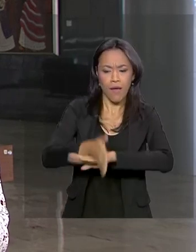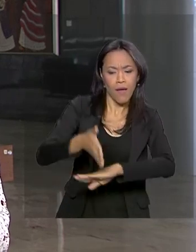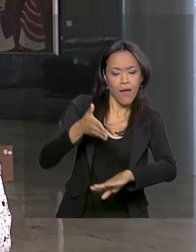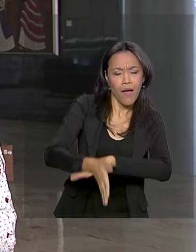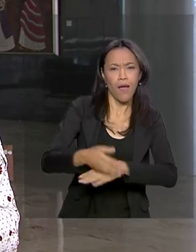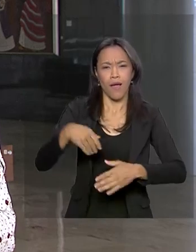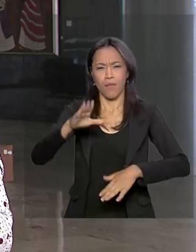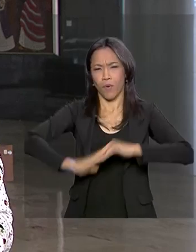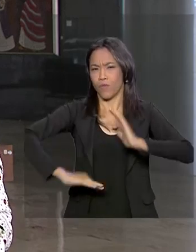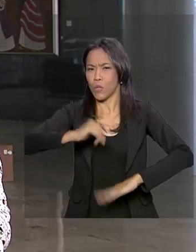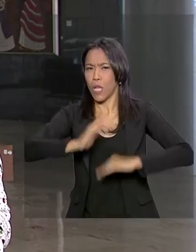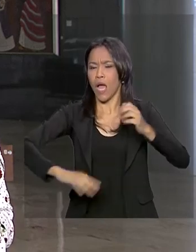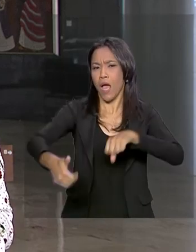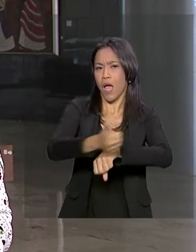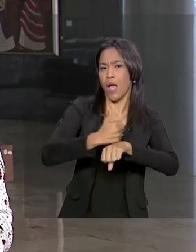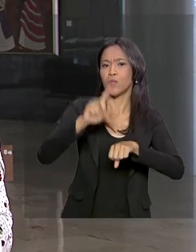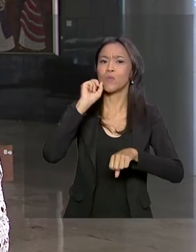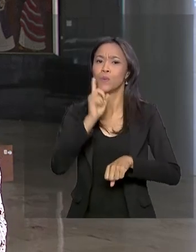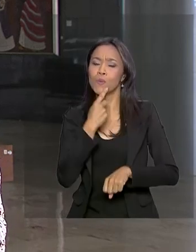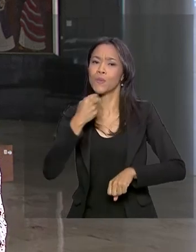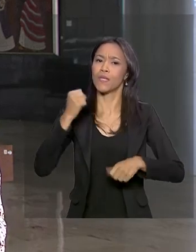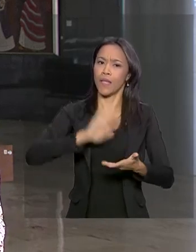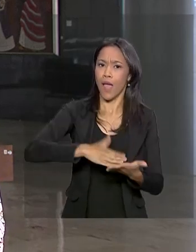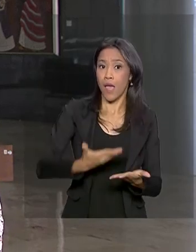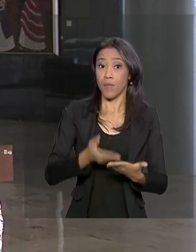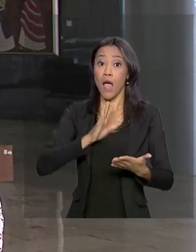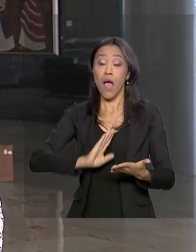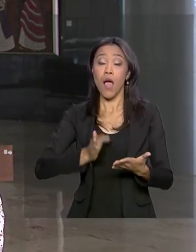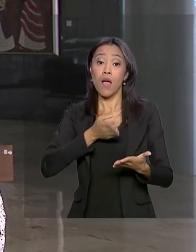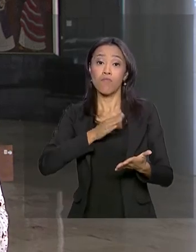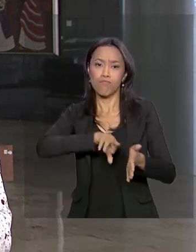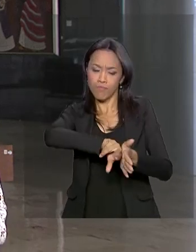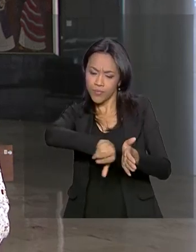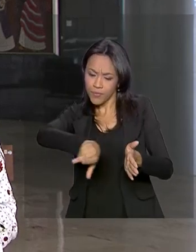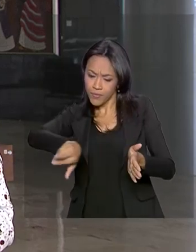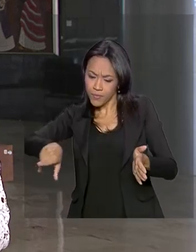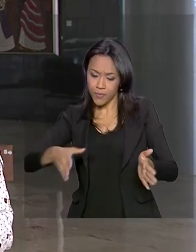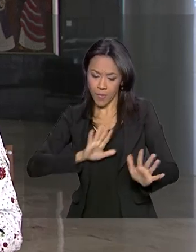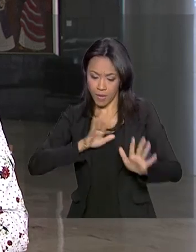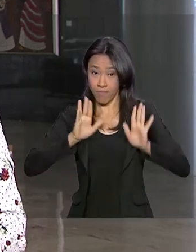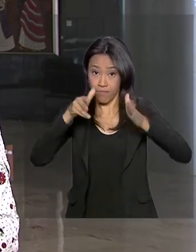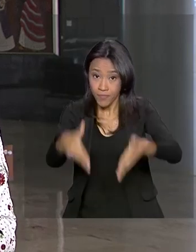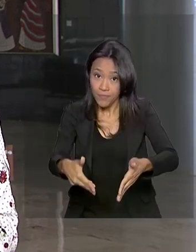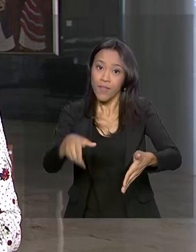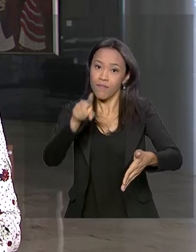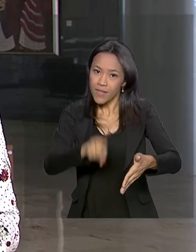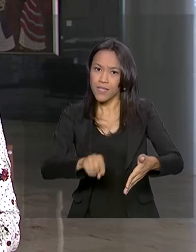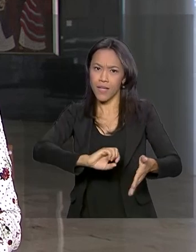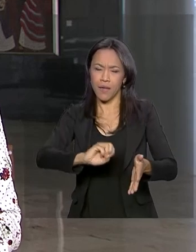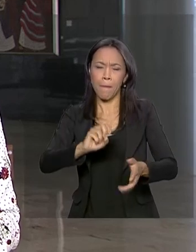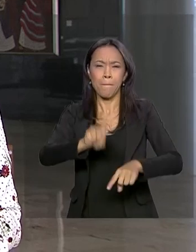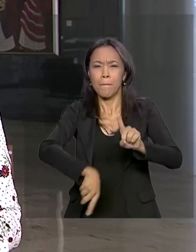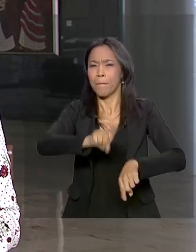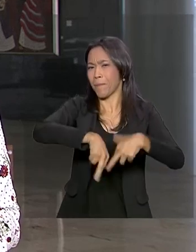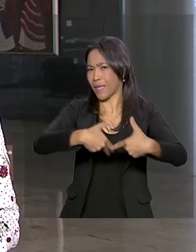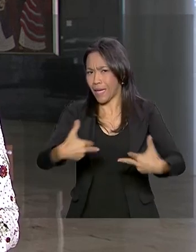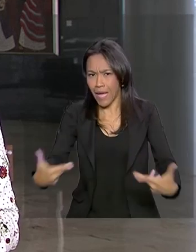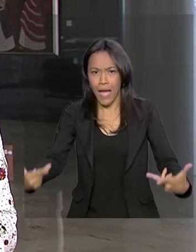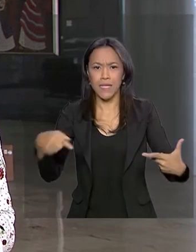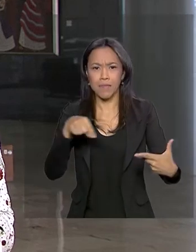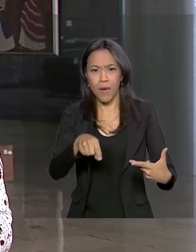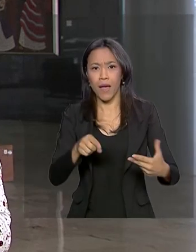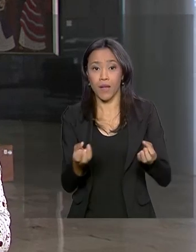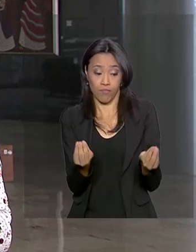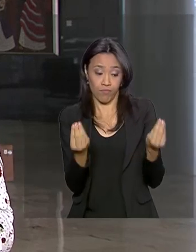a conteúdos específicos do governo federal e de outros poderes. Vão ser produzidos materiais para as